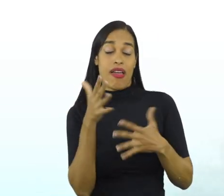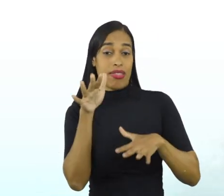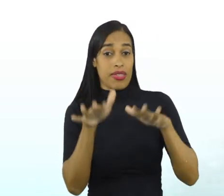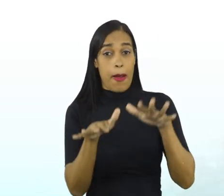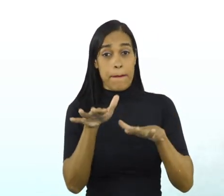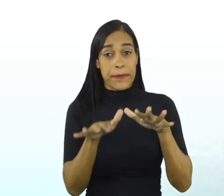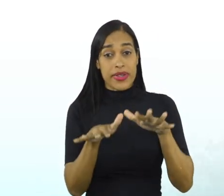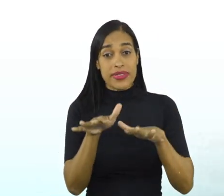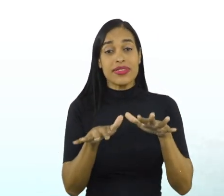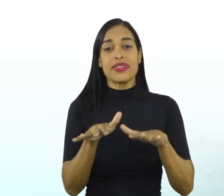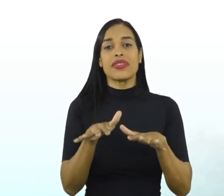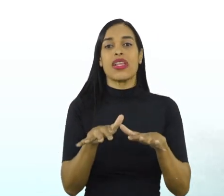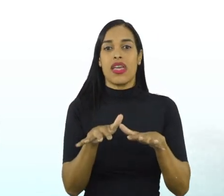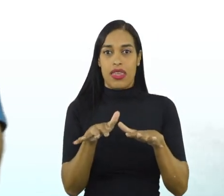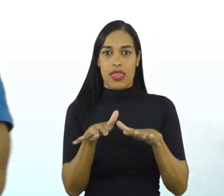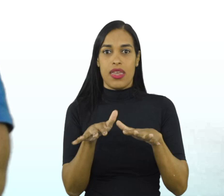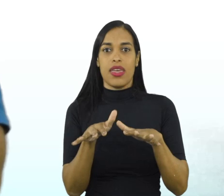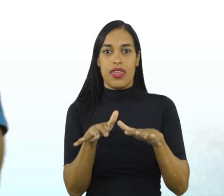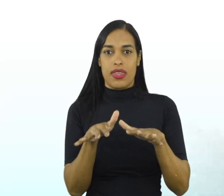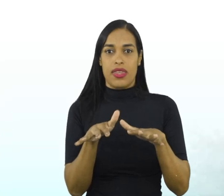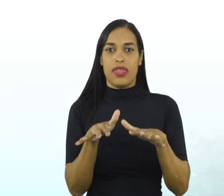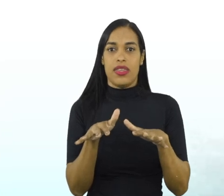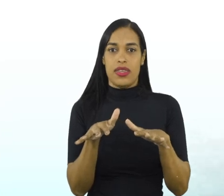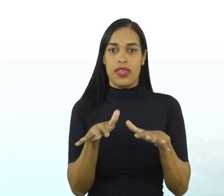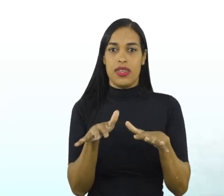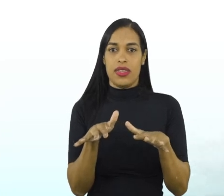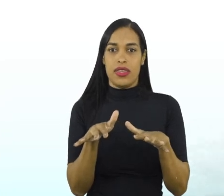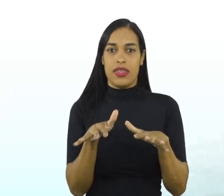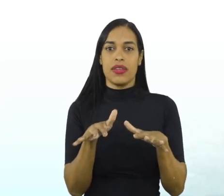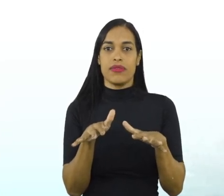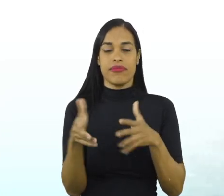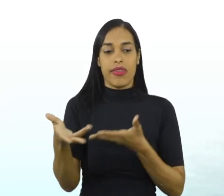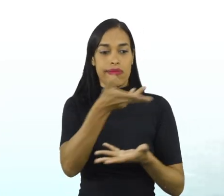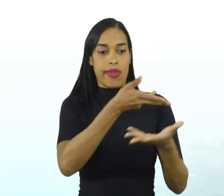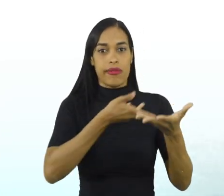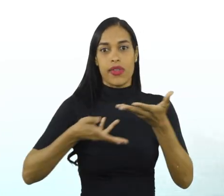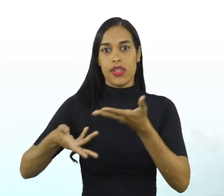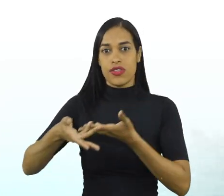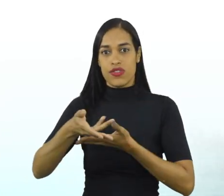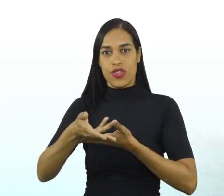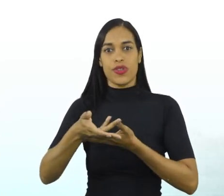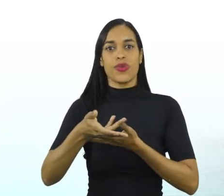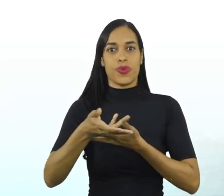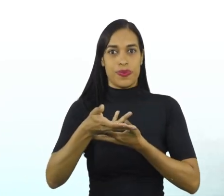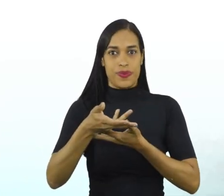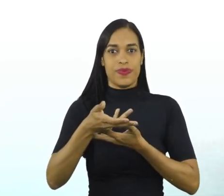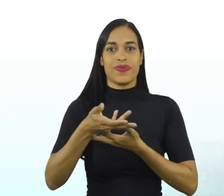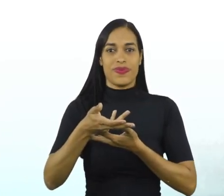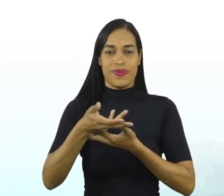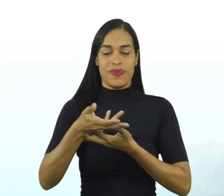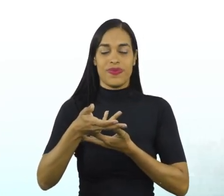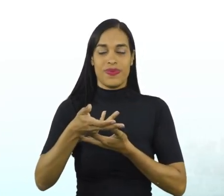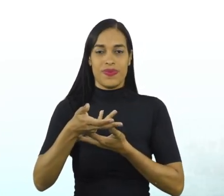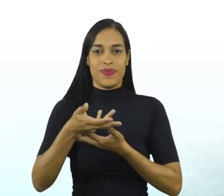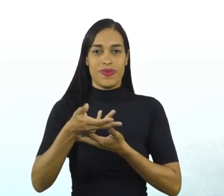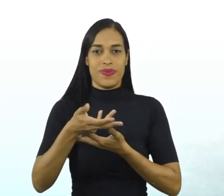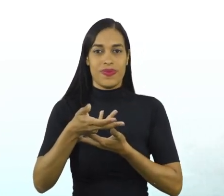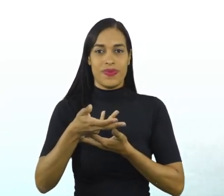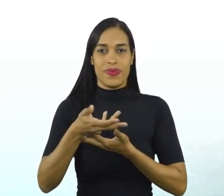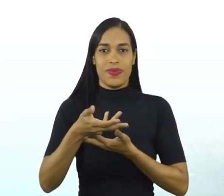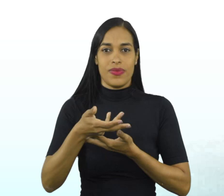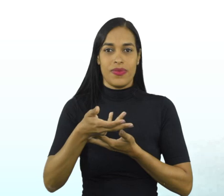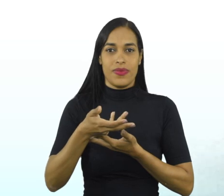teu interlocutor, vai depender muito, né, de quem esteja interagindo. Então, o locutor e